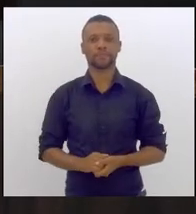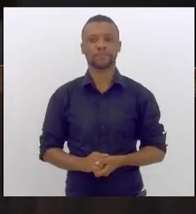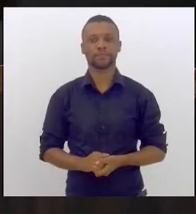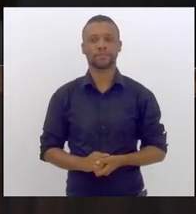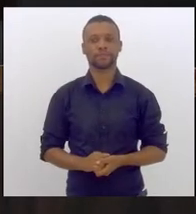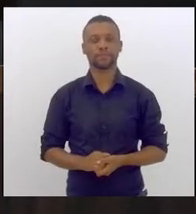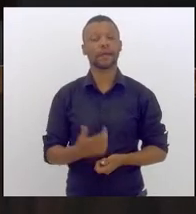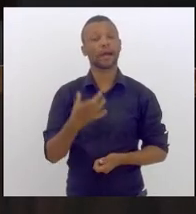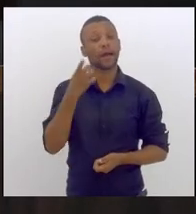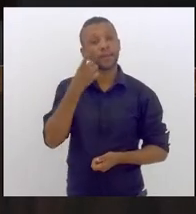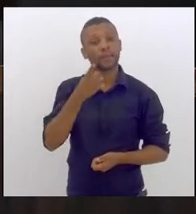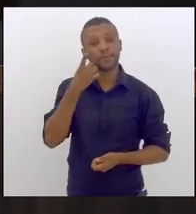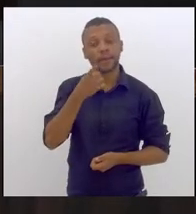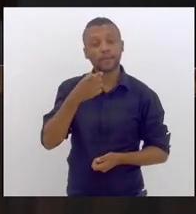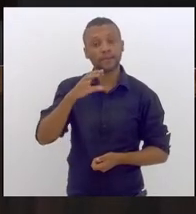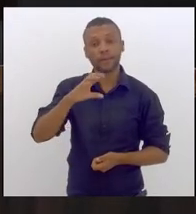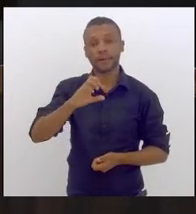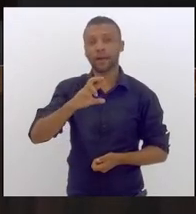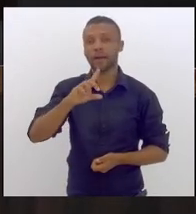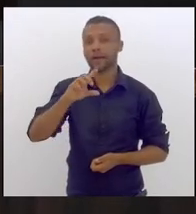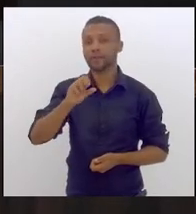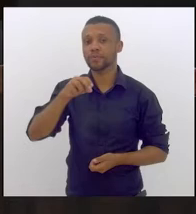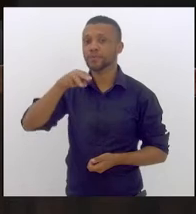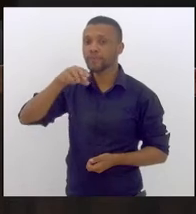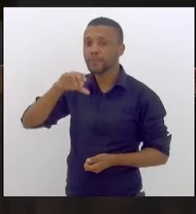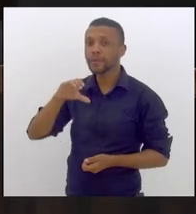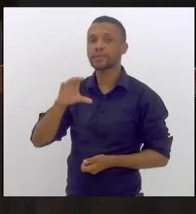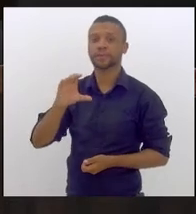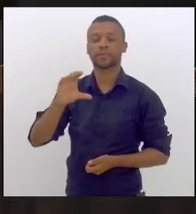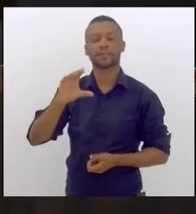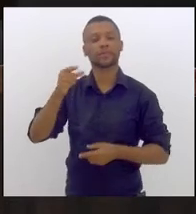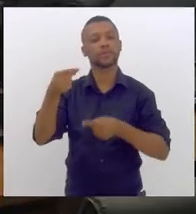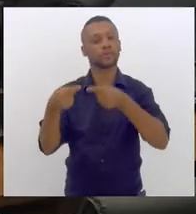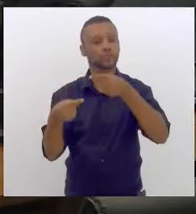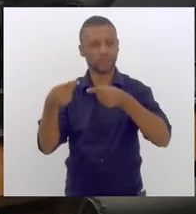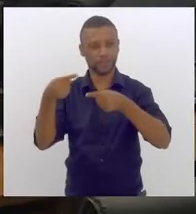Deputado Carlos Mink, discussão.